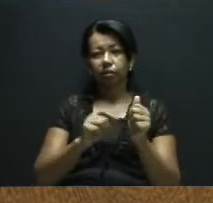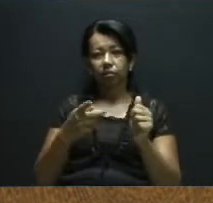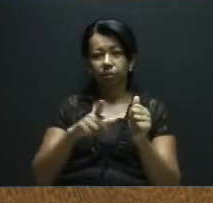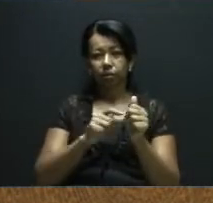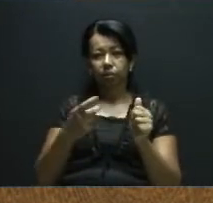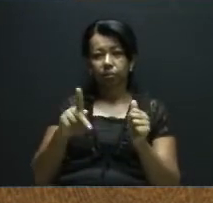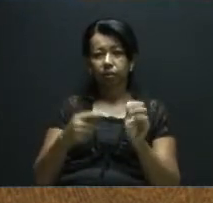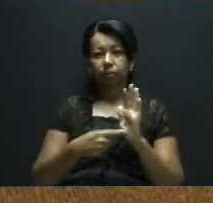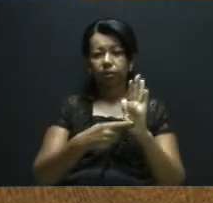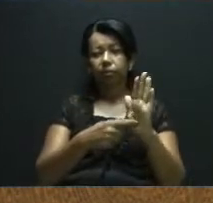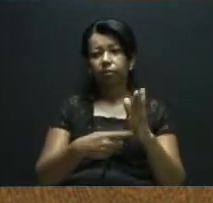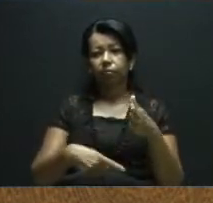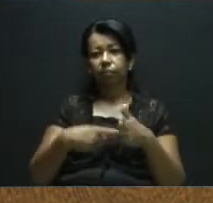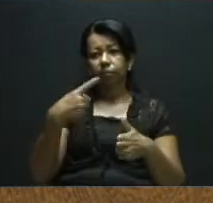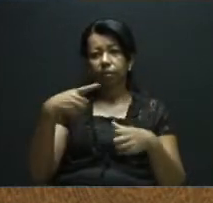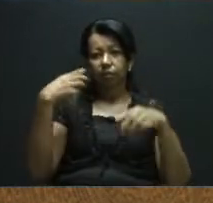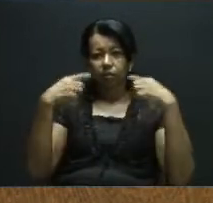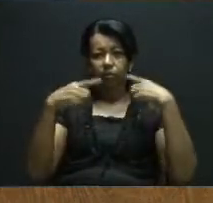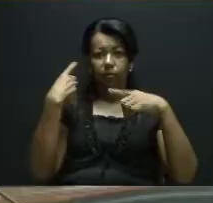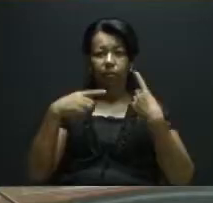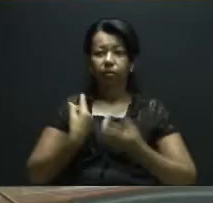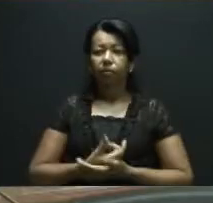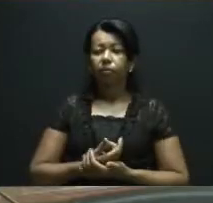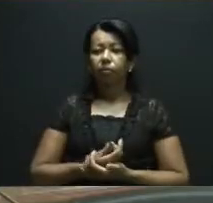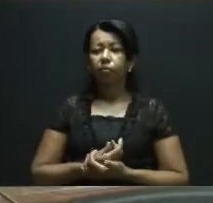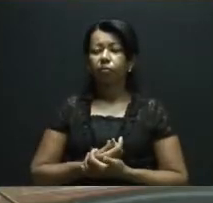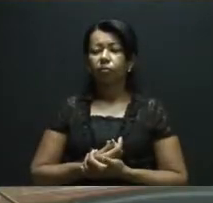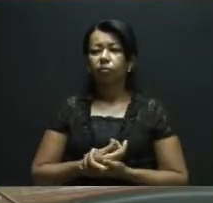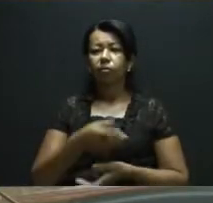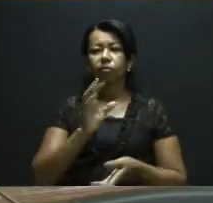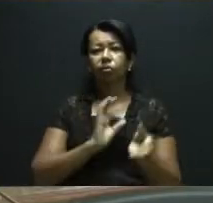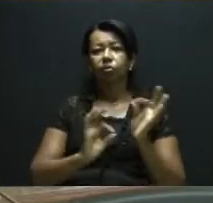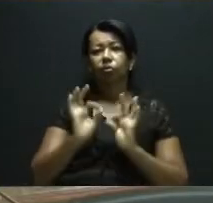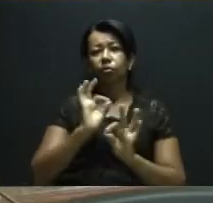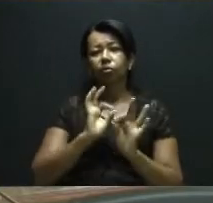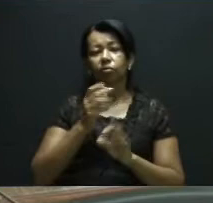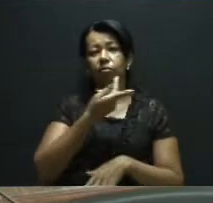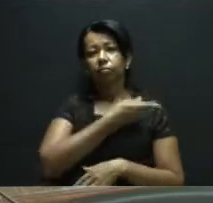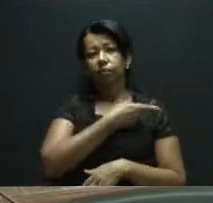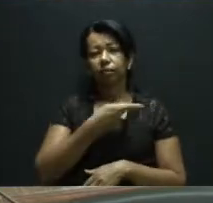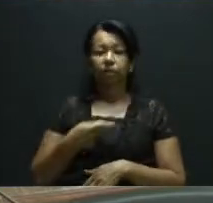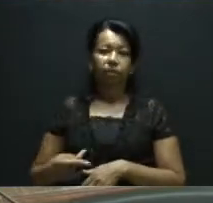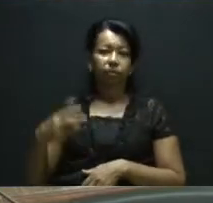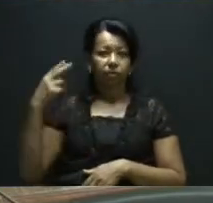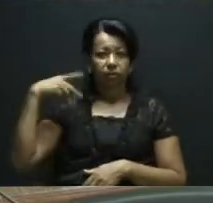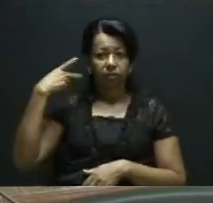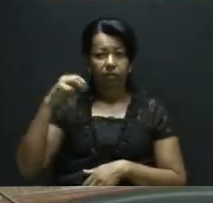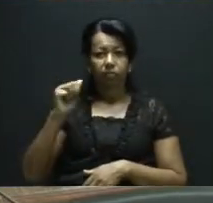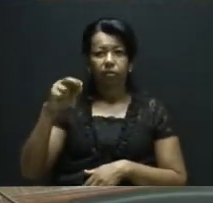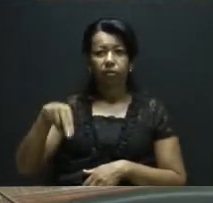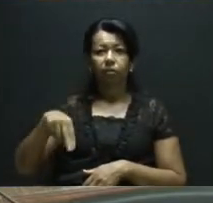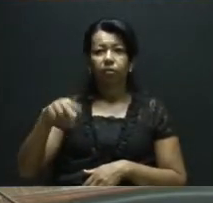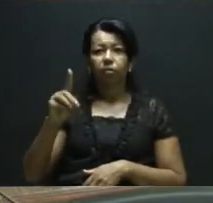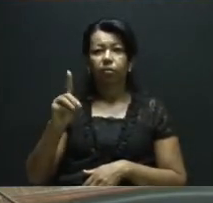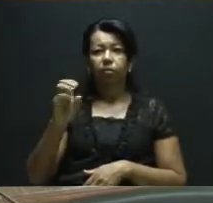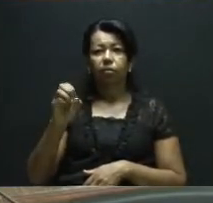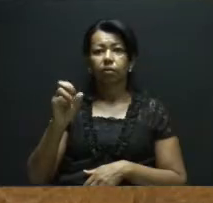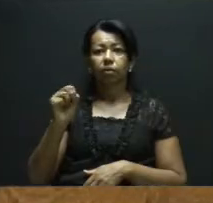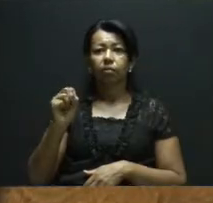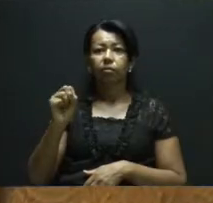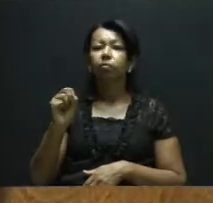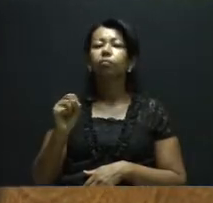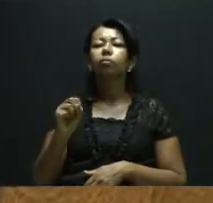por artigo para apreciação em primeira discussão a questão de ordem o presidente estão de olho vereadores dela gostaria que vossa excelência